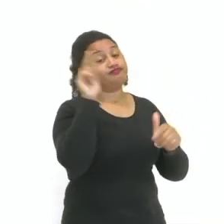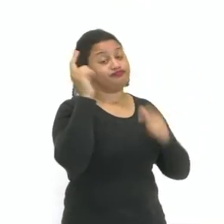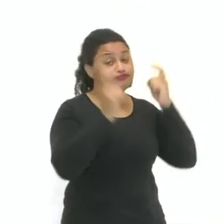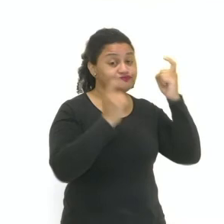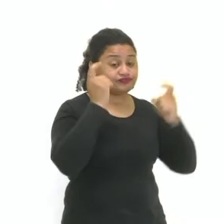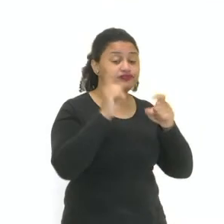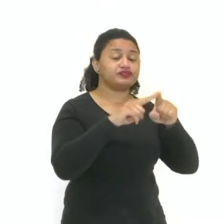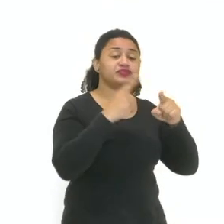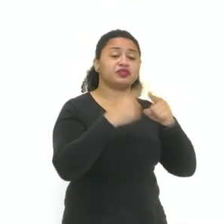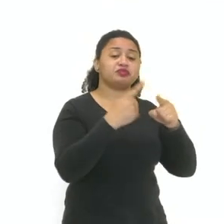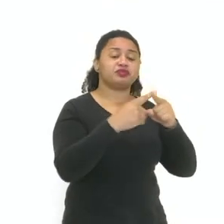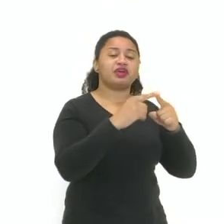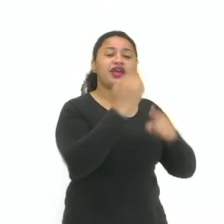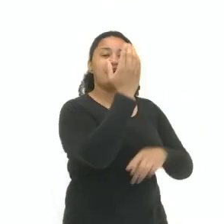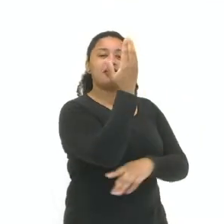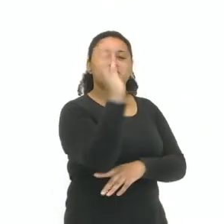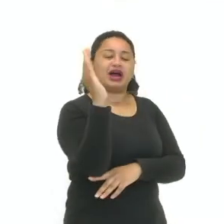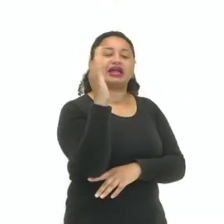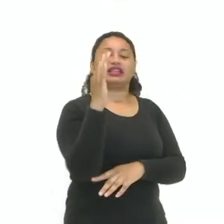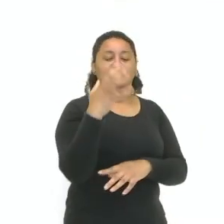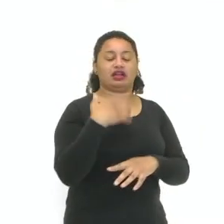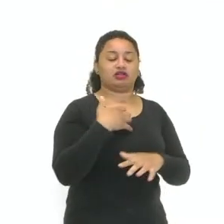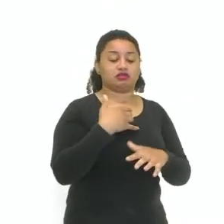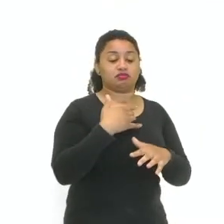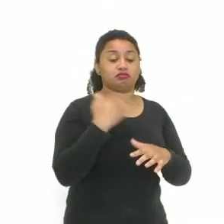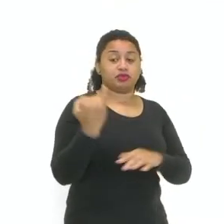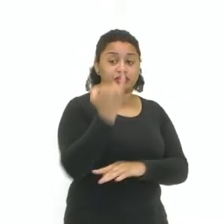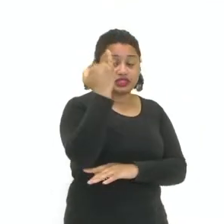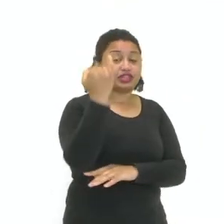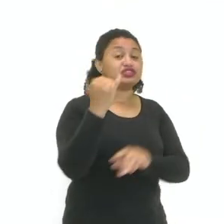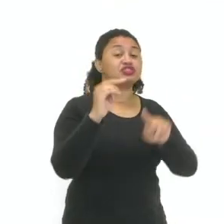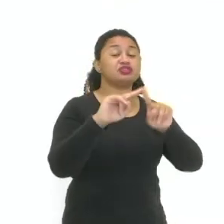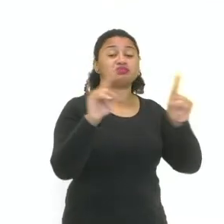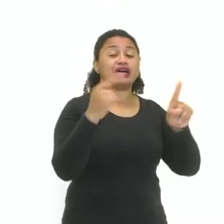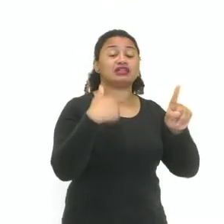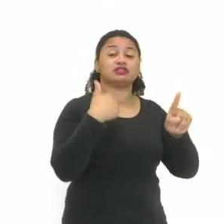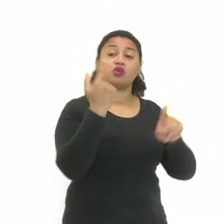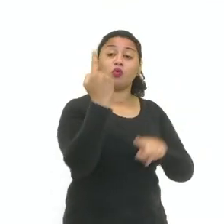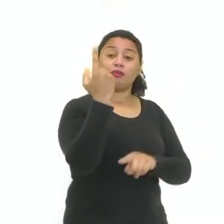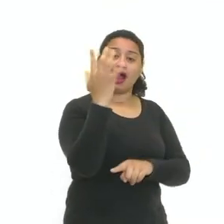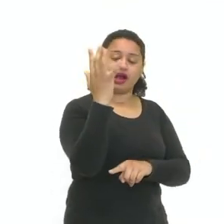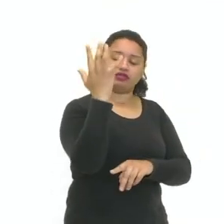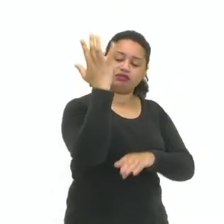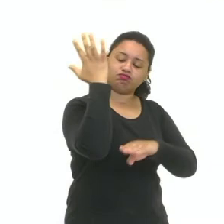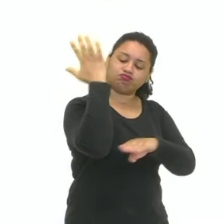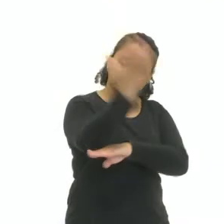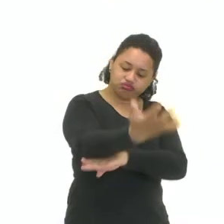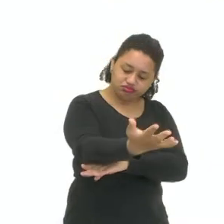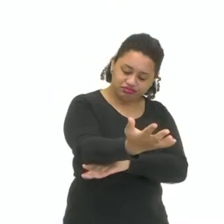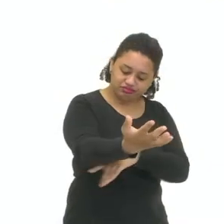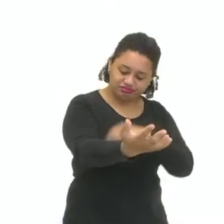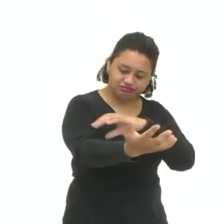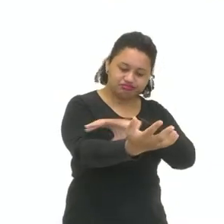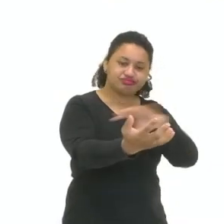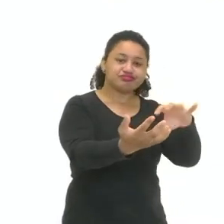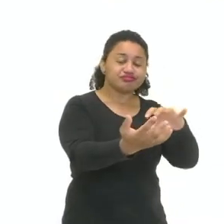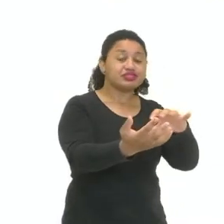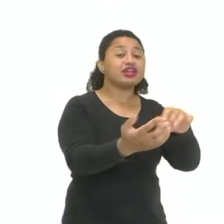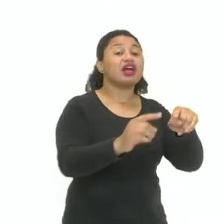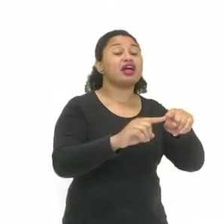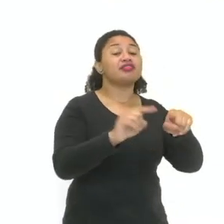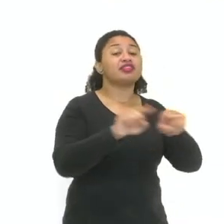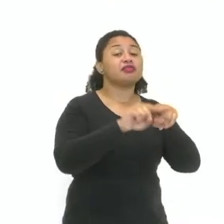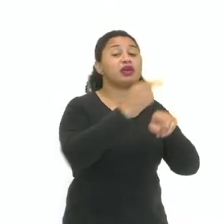explorar madeiras nobres, né, de forma ilegal. E quando você derruba uma árvore, você não derruba só a árvore, você também contribui com a morte de